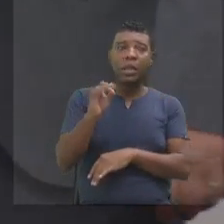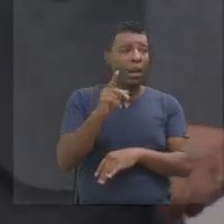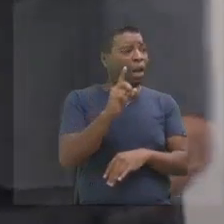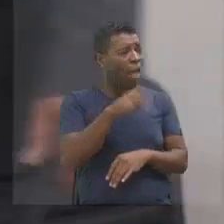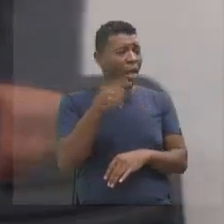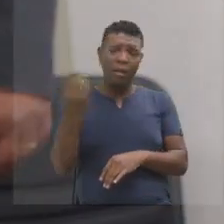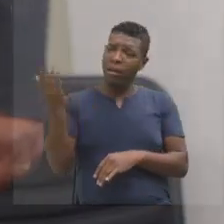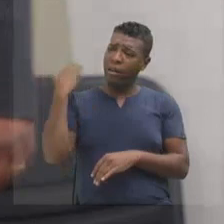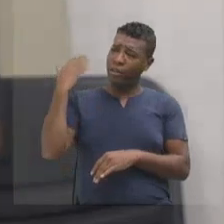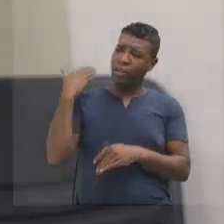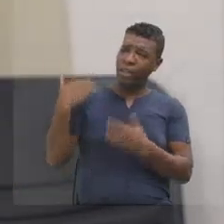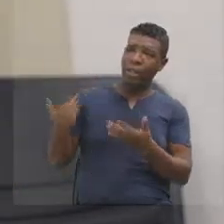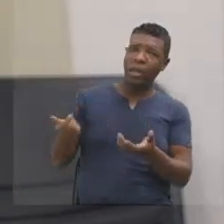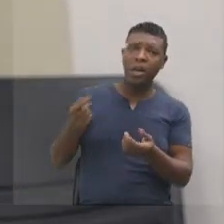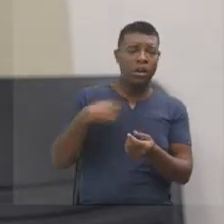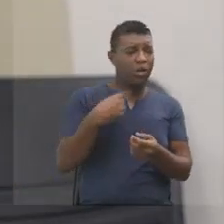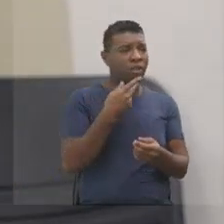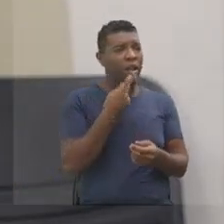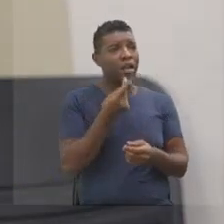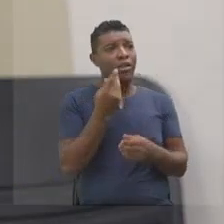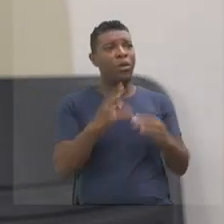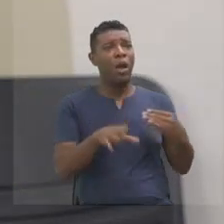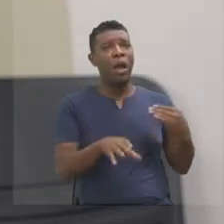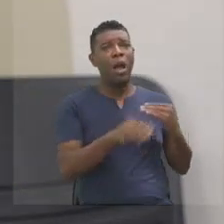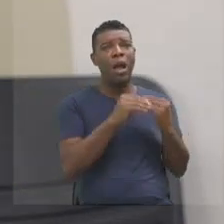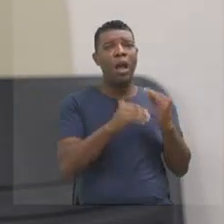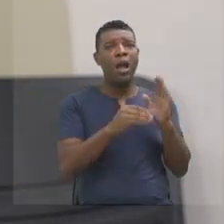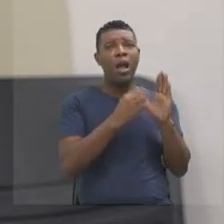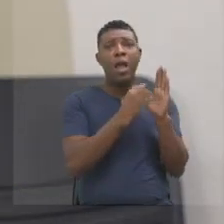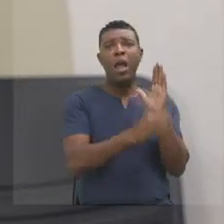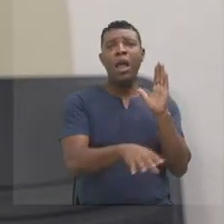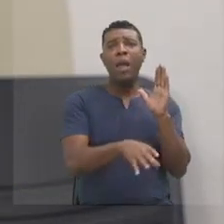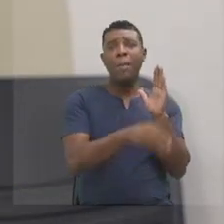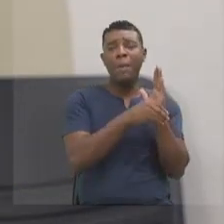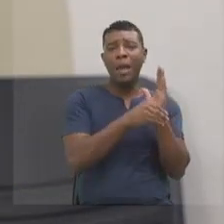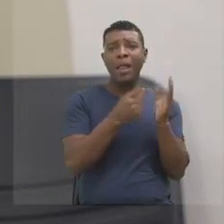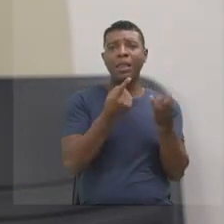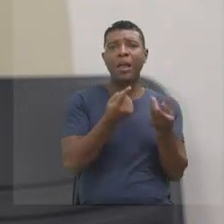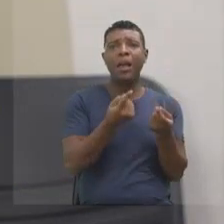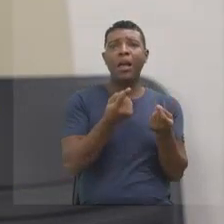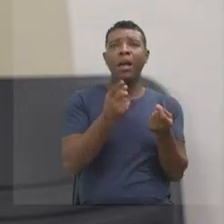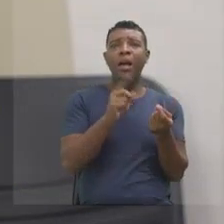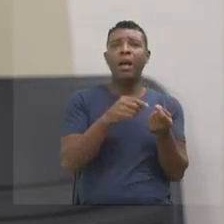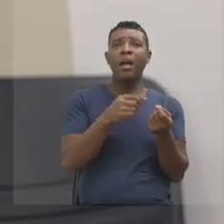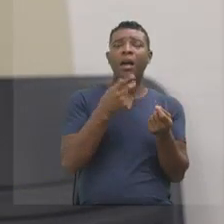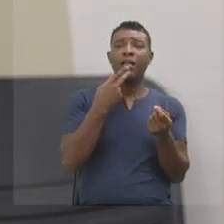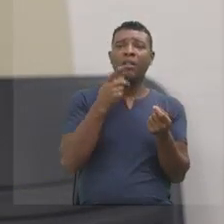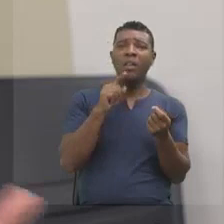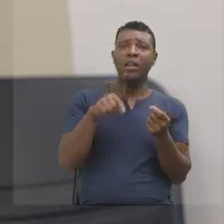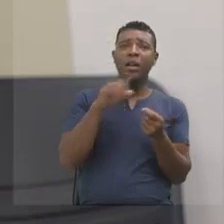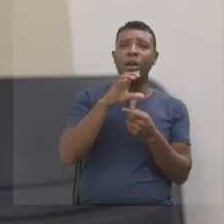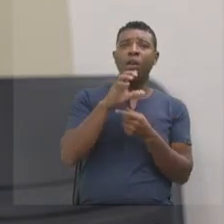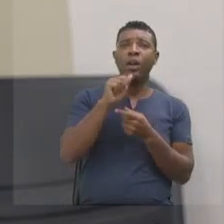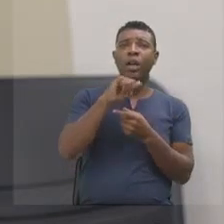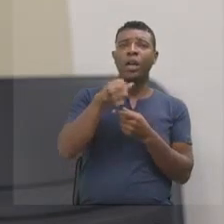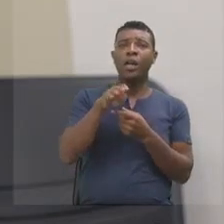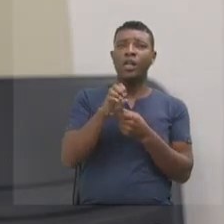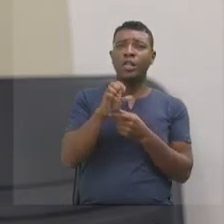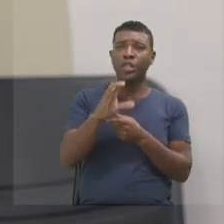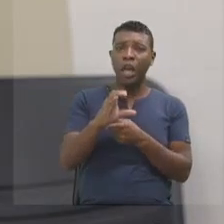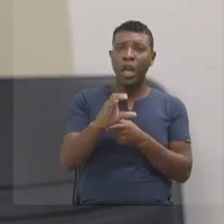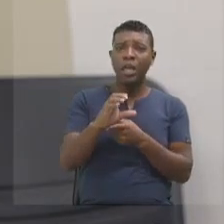federais Eu soube tuiuiutaba o problema do Hospital São José de Paula foi que tá com cageque e regular e a gente não pode